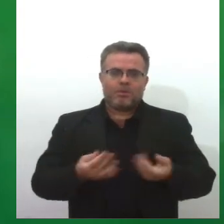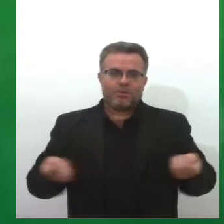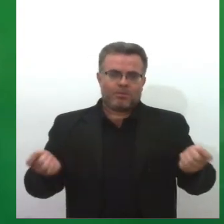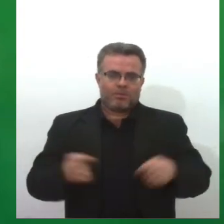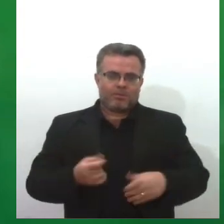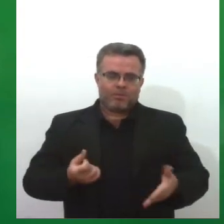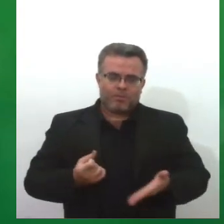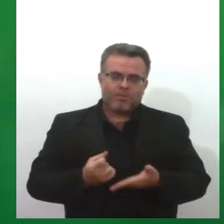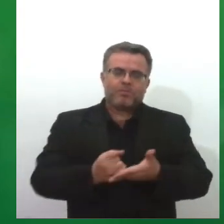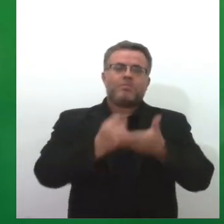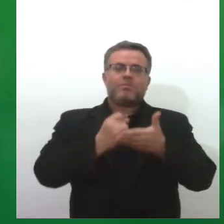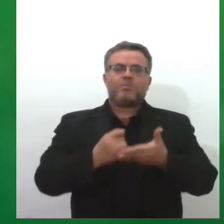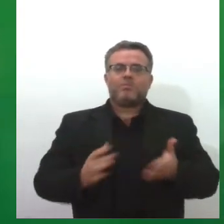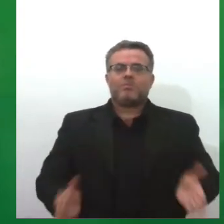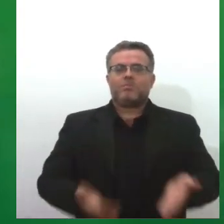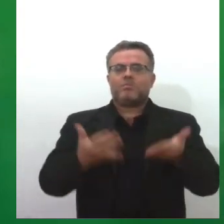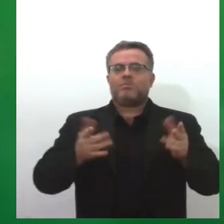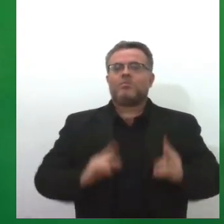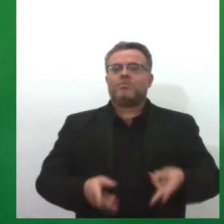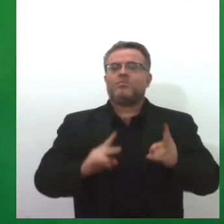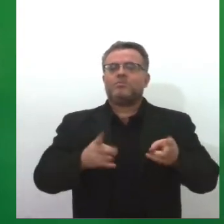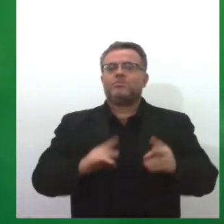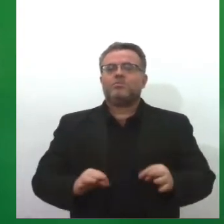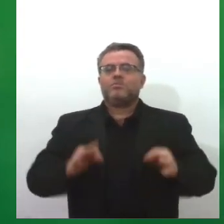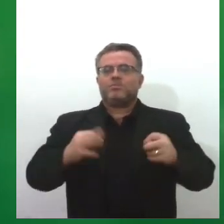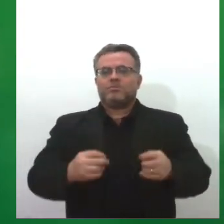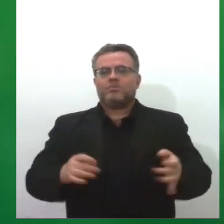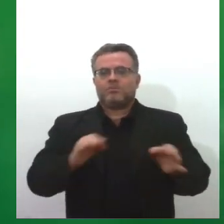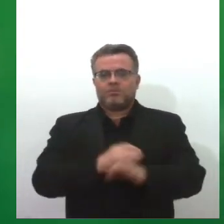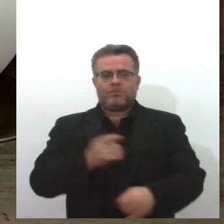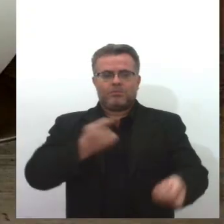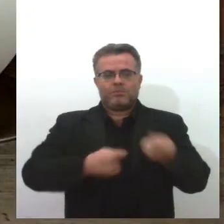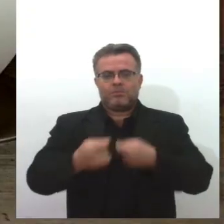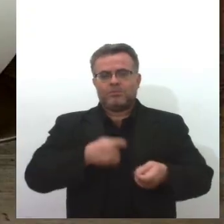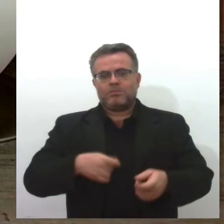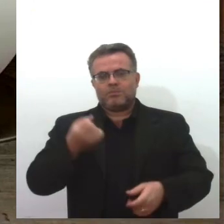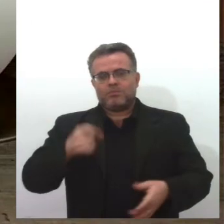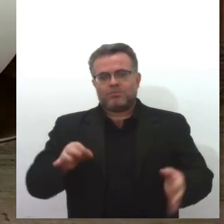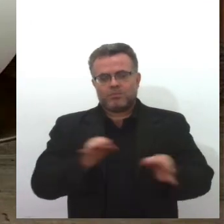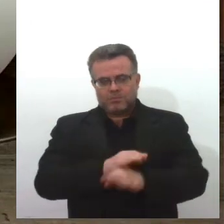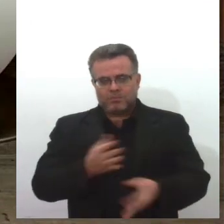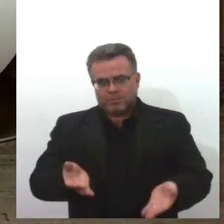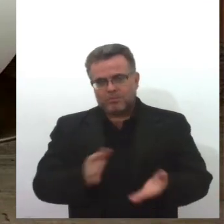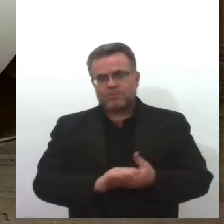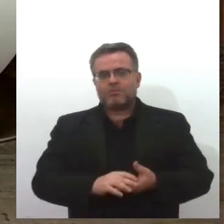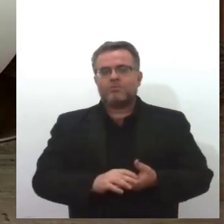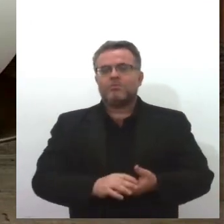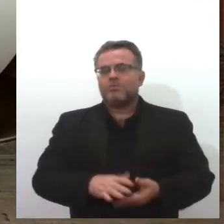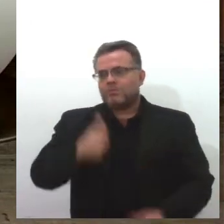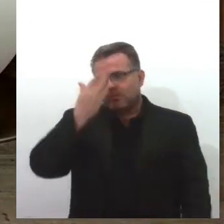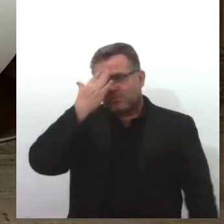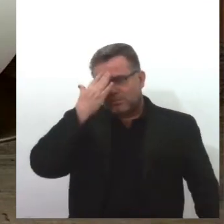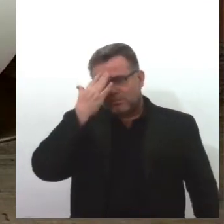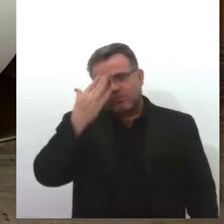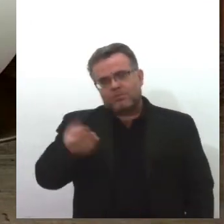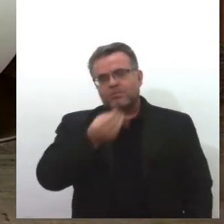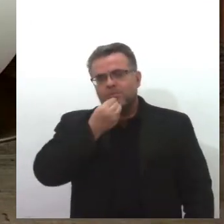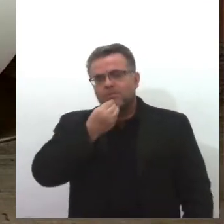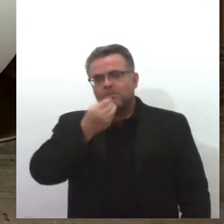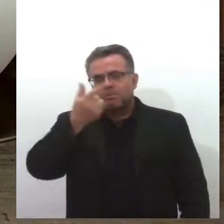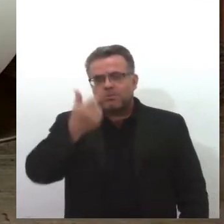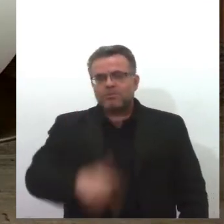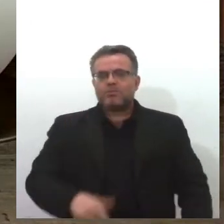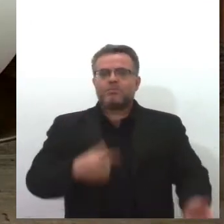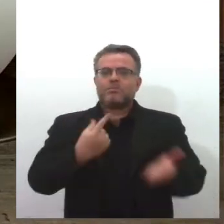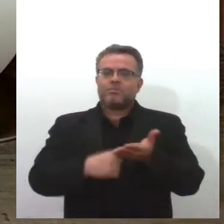tentar contribuir com toda a melhoria do comércio sergipano. Breno, muito obrigada. Até uma próxima oportunidade. Ótimo evento e